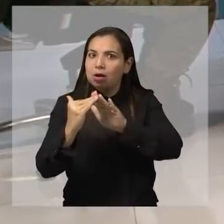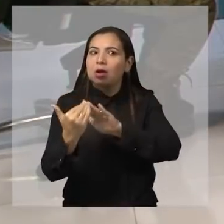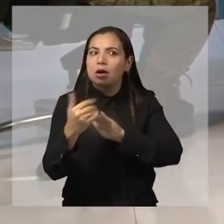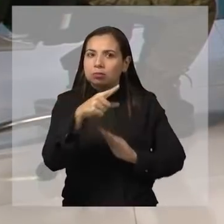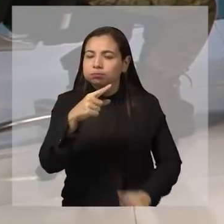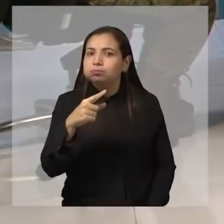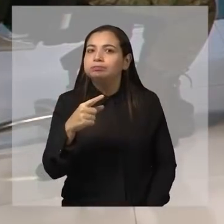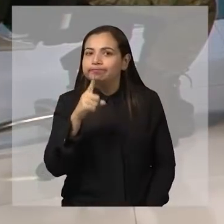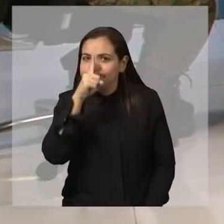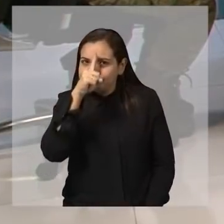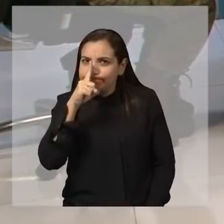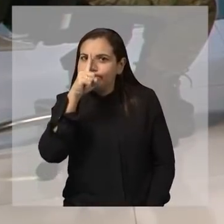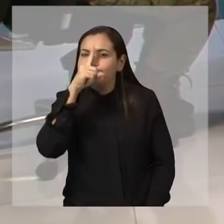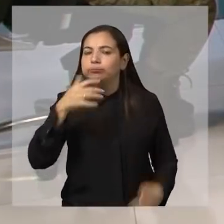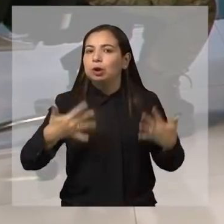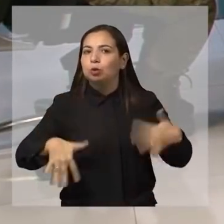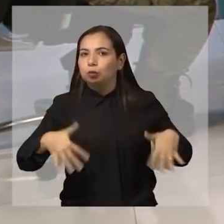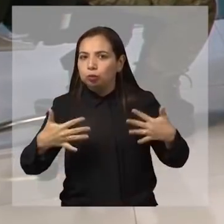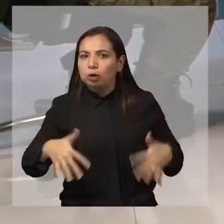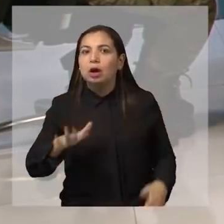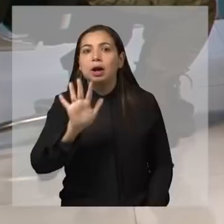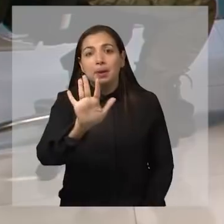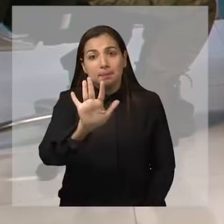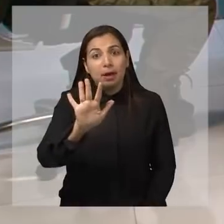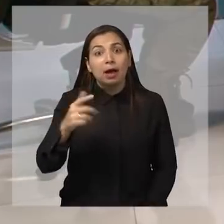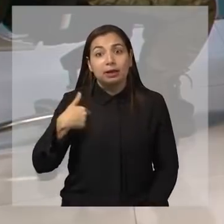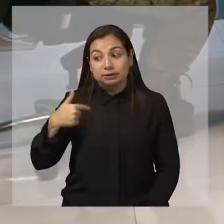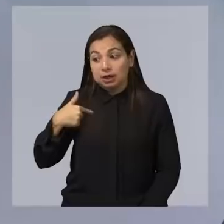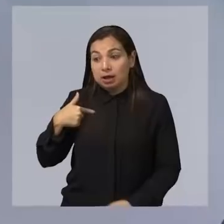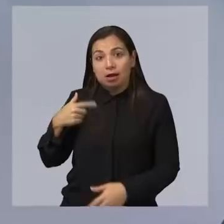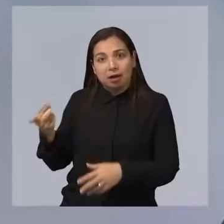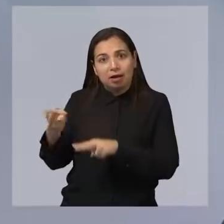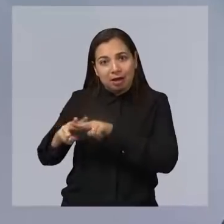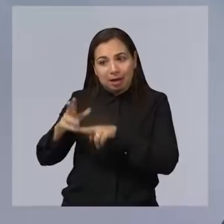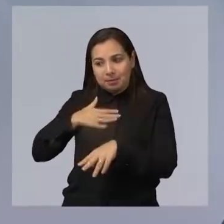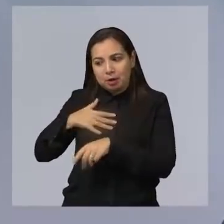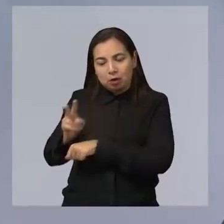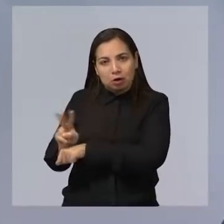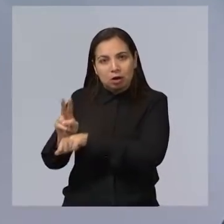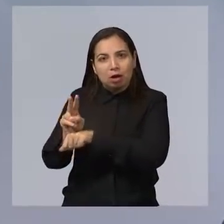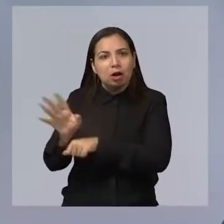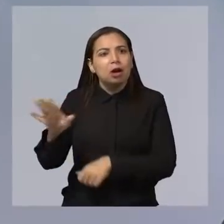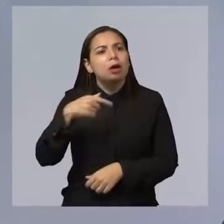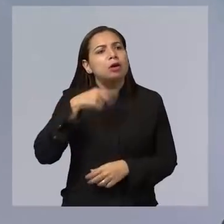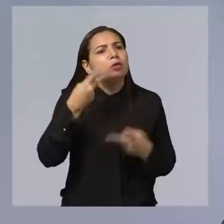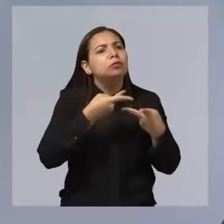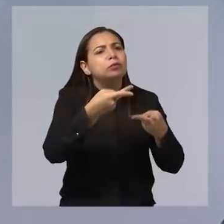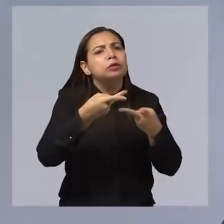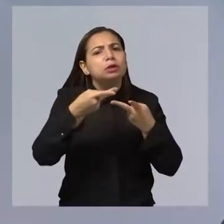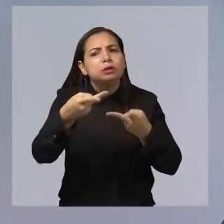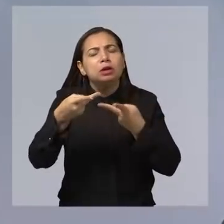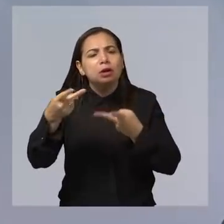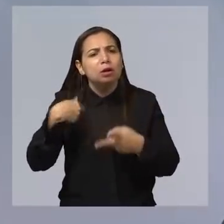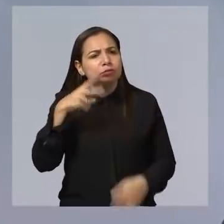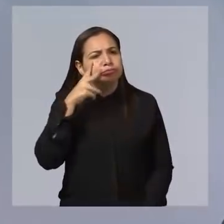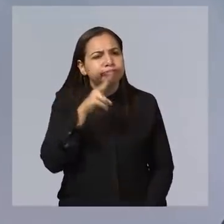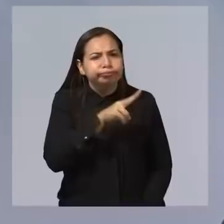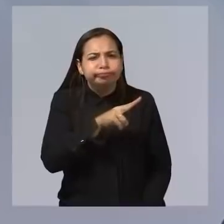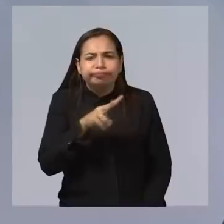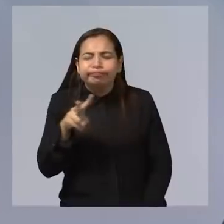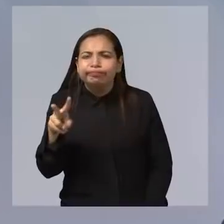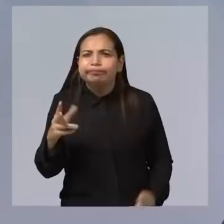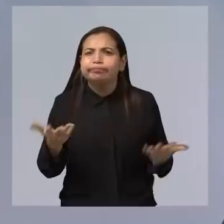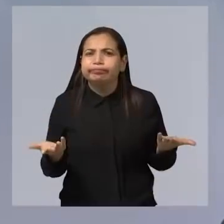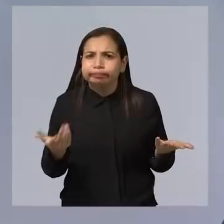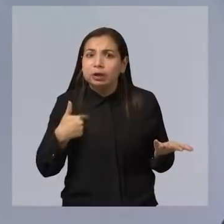vazias. Porque casas desse tamanho que você não acredita que more gente lá, sem as mínimas condições,